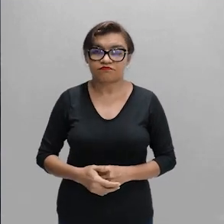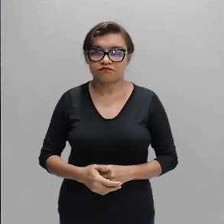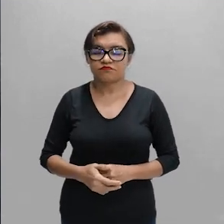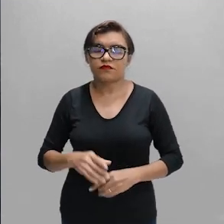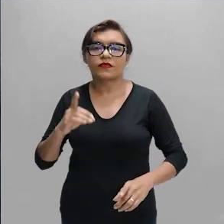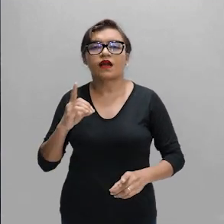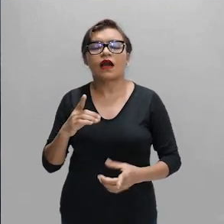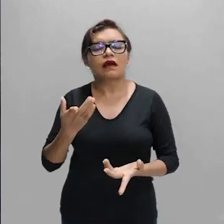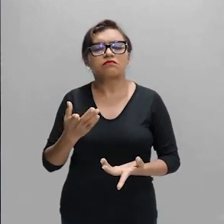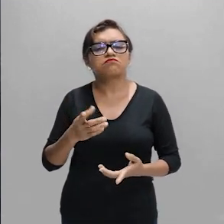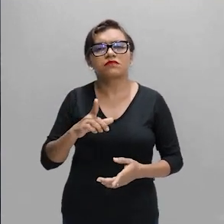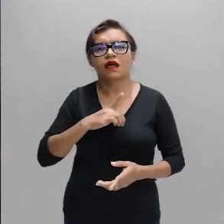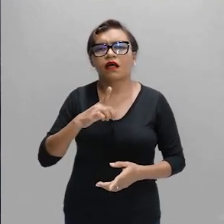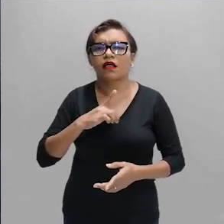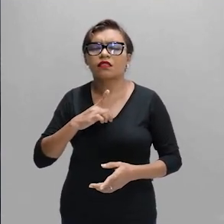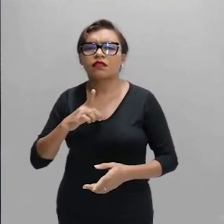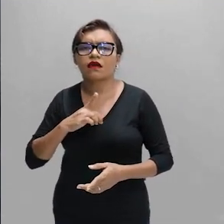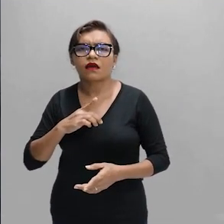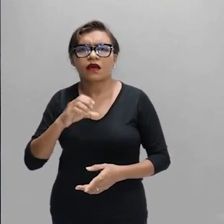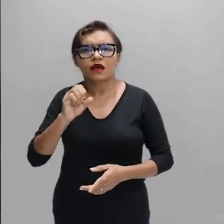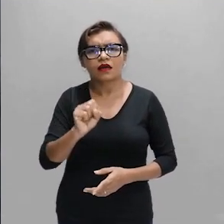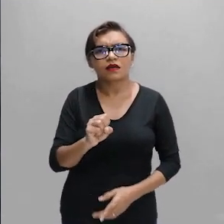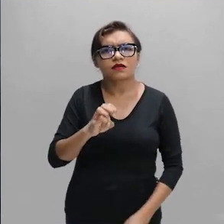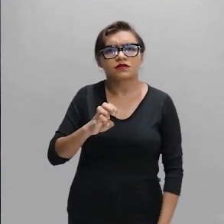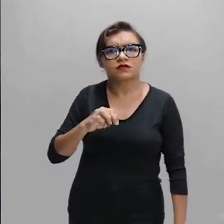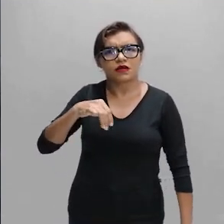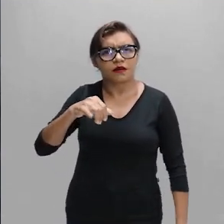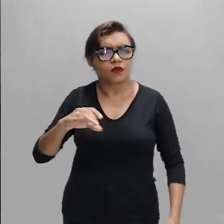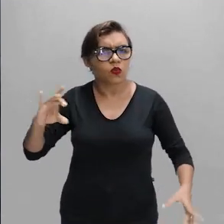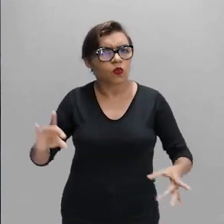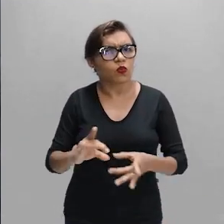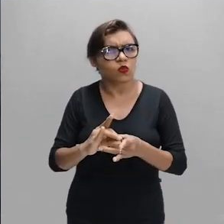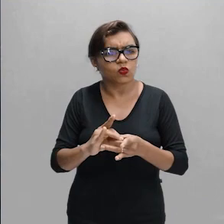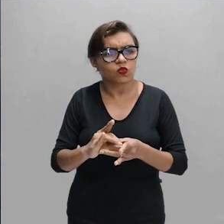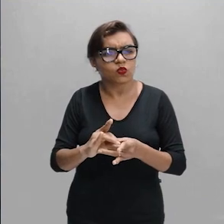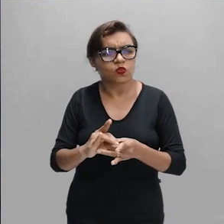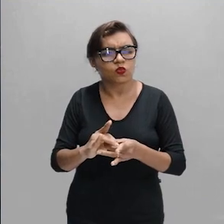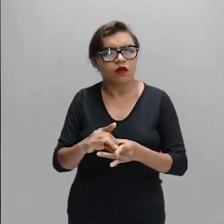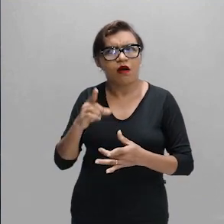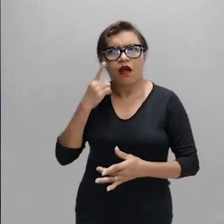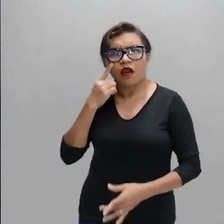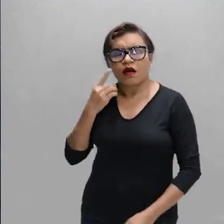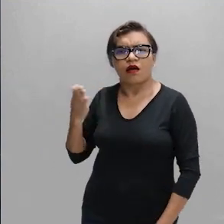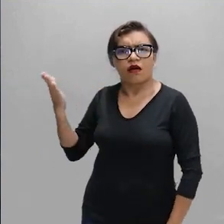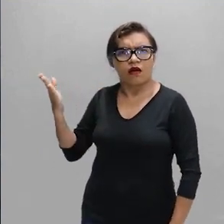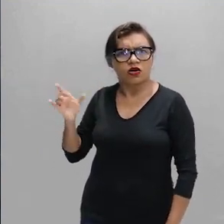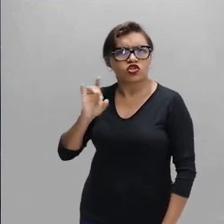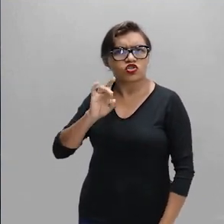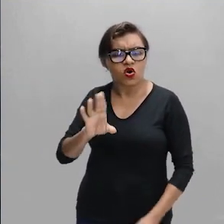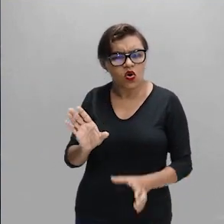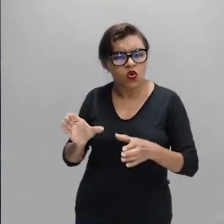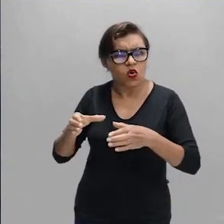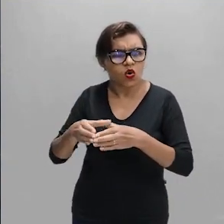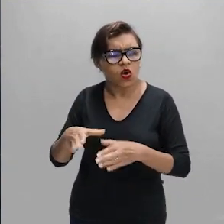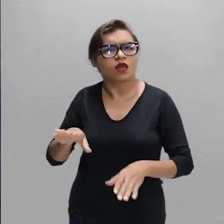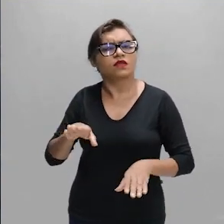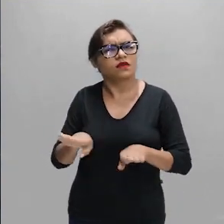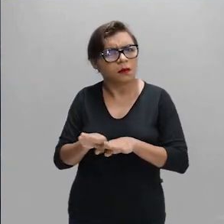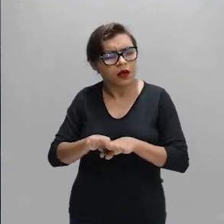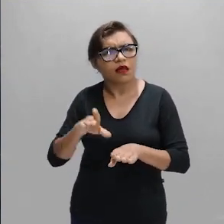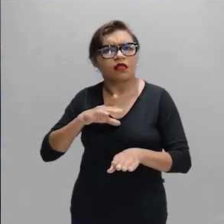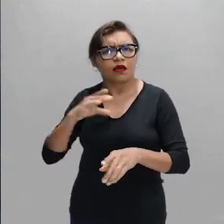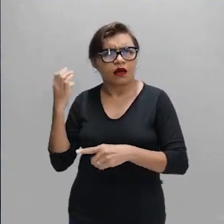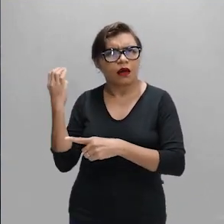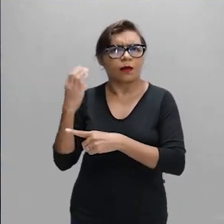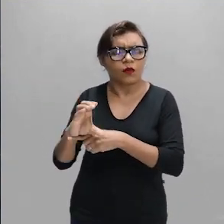esses semicondutores justamente nesta faixa. Certo? Mas é só nesta faixa? Não, tem um carbono também. O